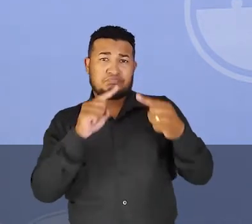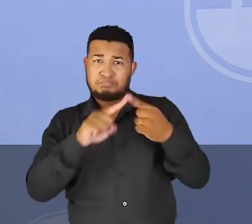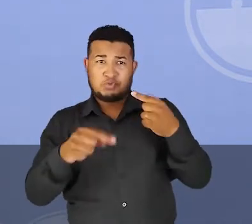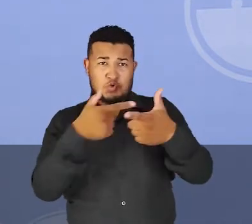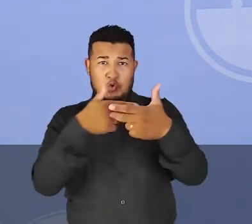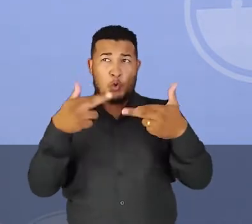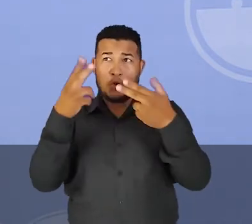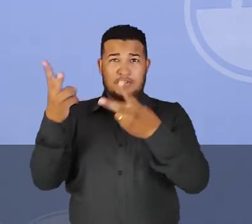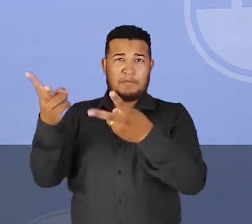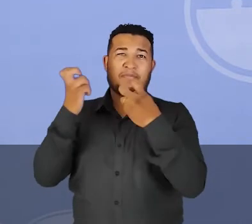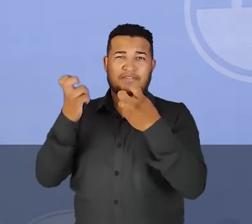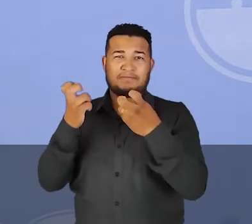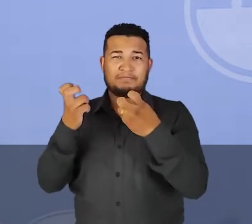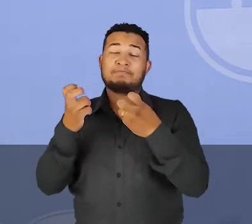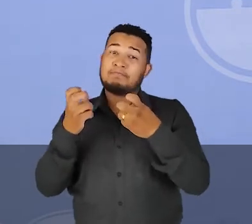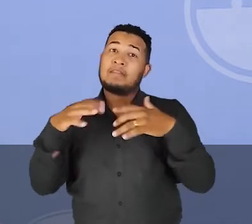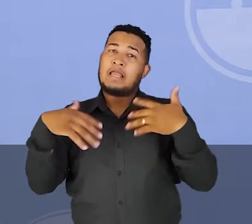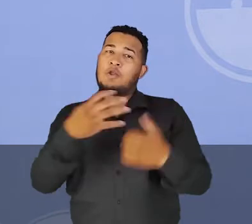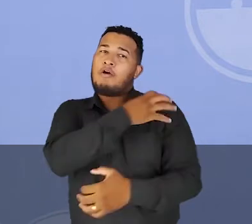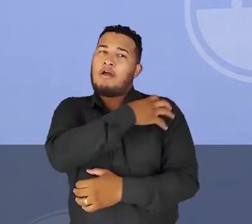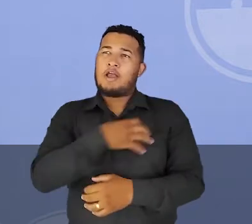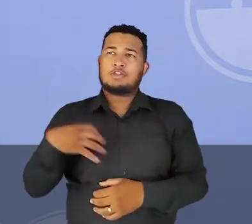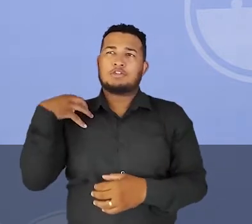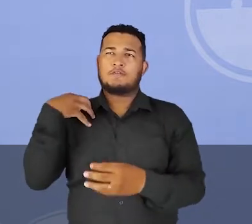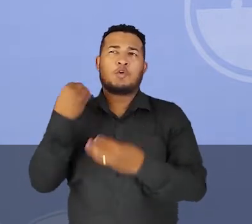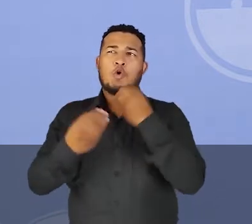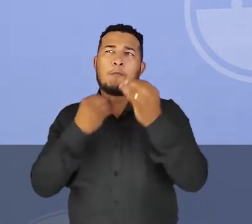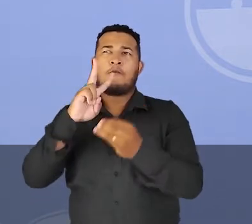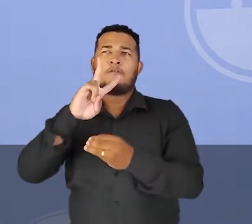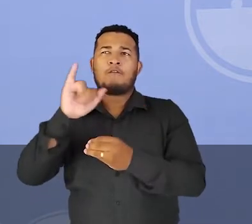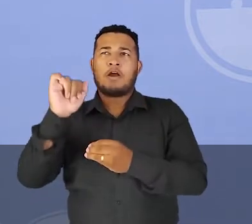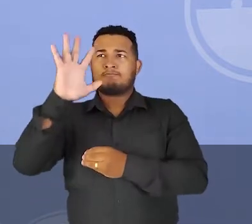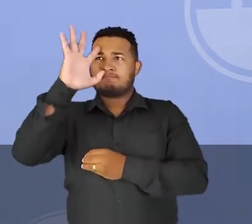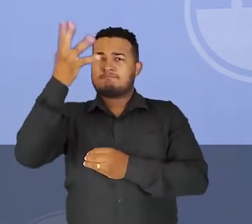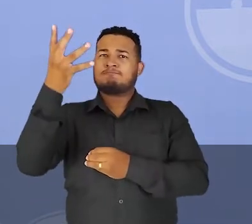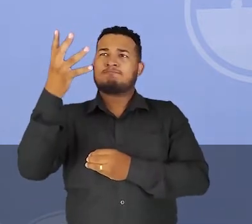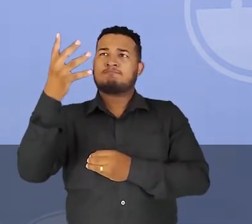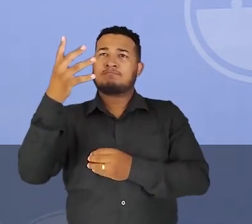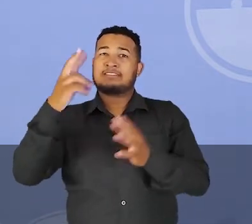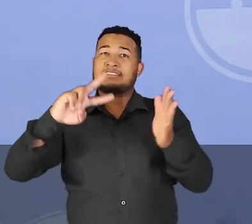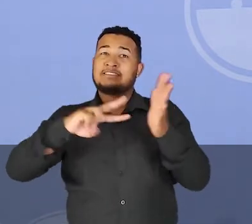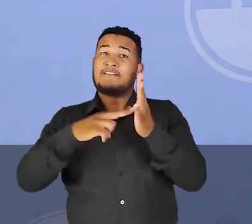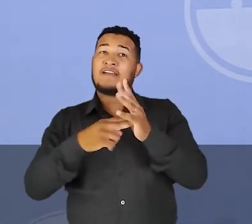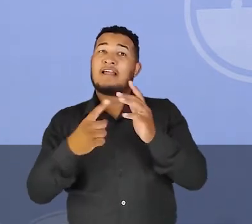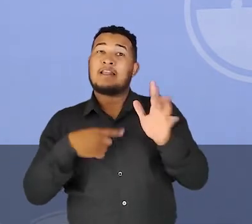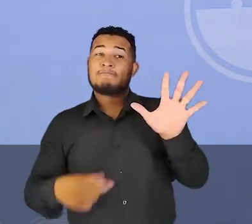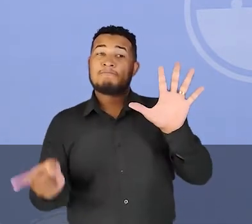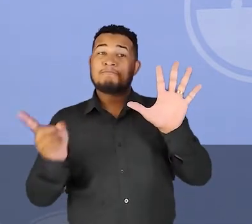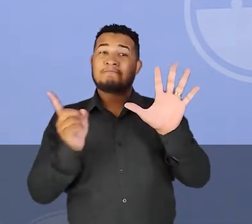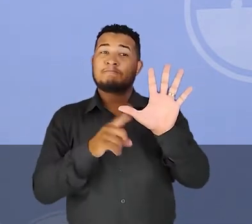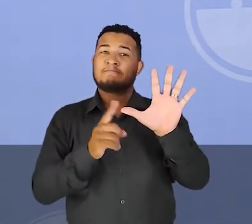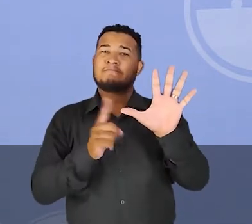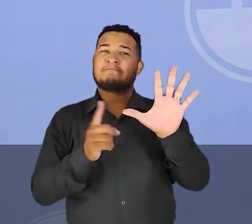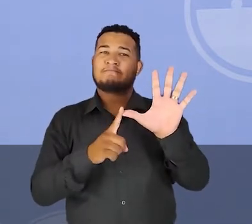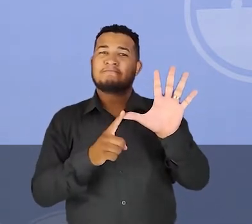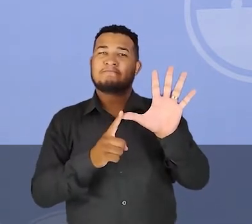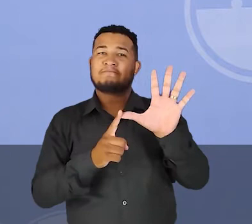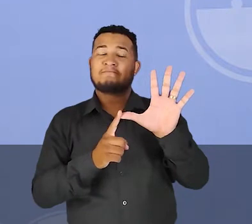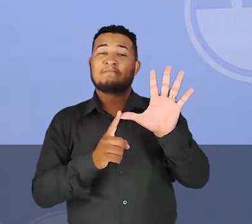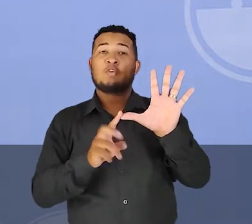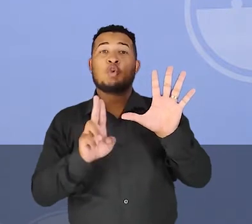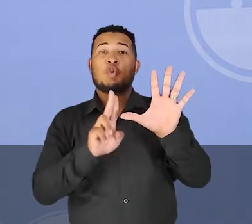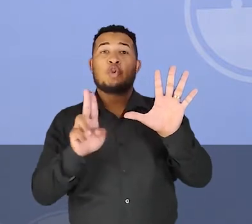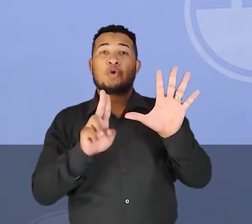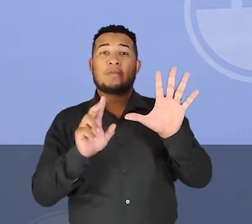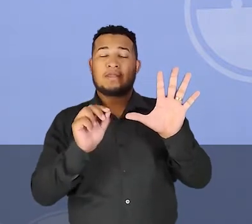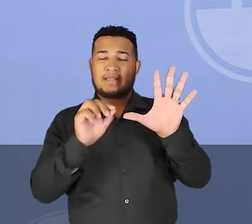percebendo. Então, Aristóteles, para resolver esse lapso, ele lança a mão de um quinto elemento, que ele chama de